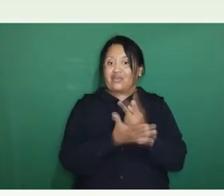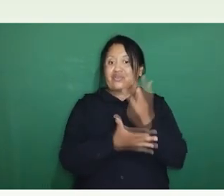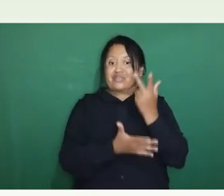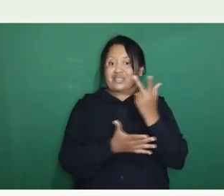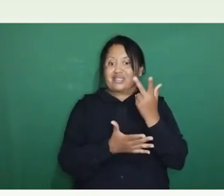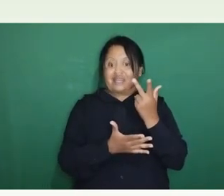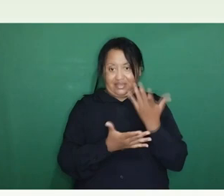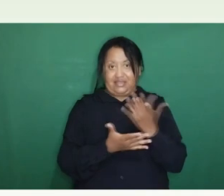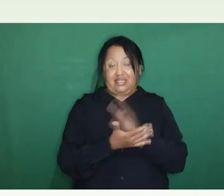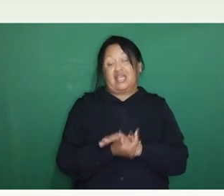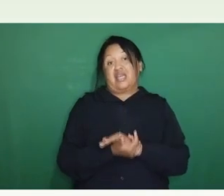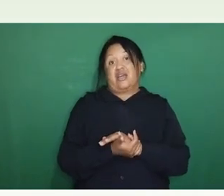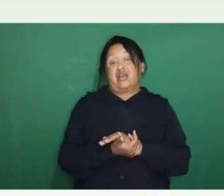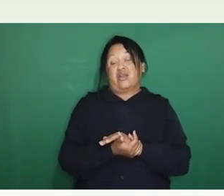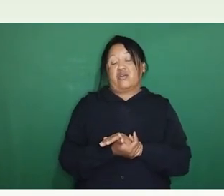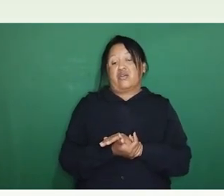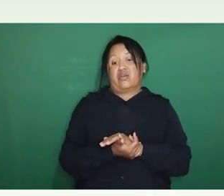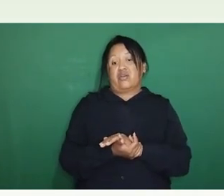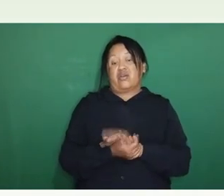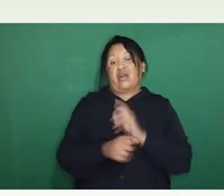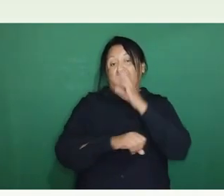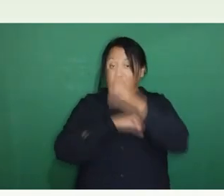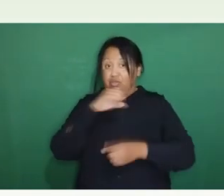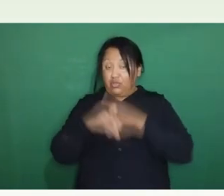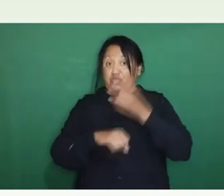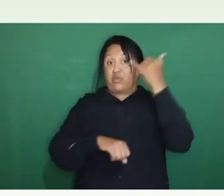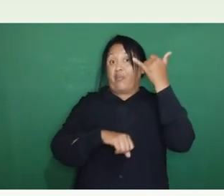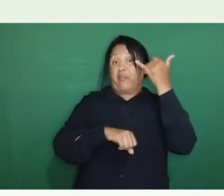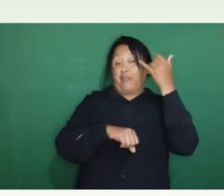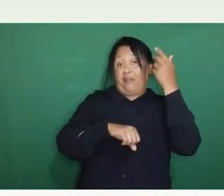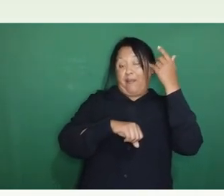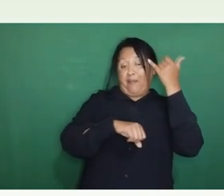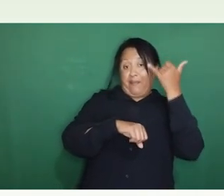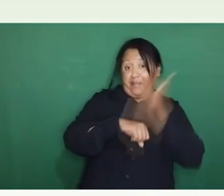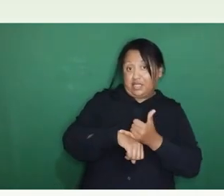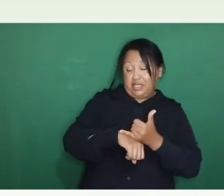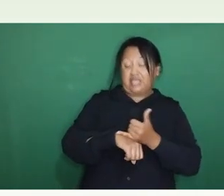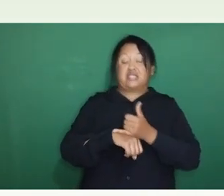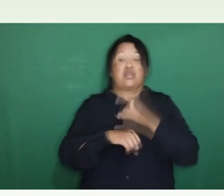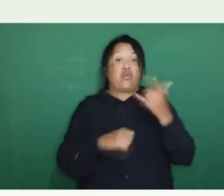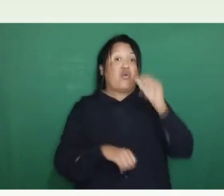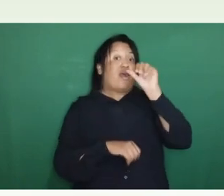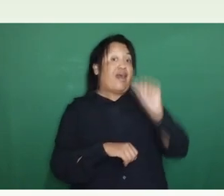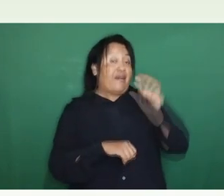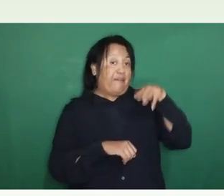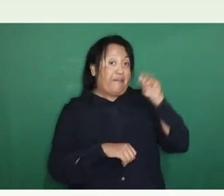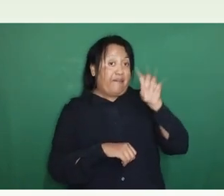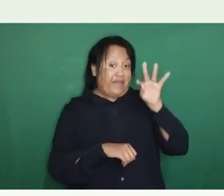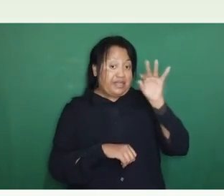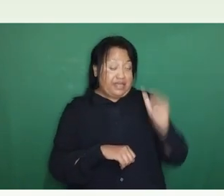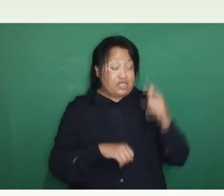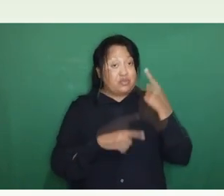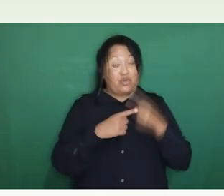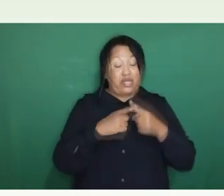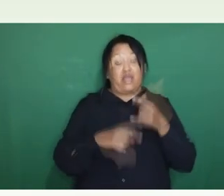metais com ametais tá correto né porque os metais têm de a ganhar elétrons cedidos